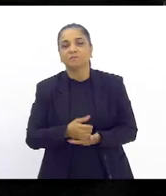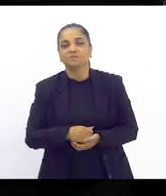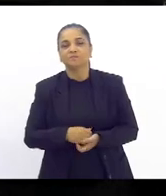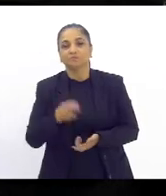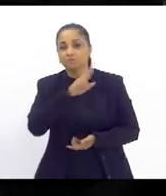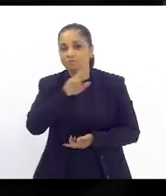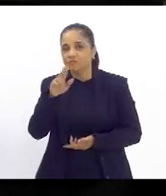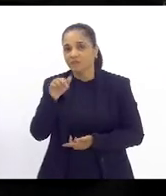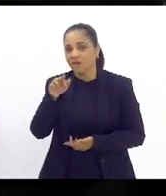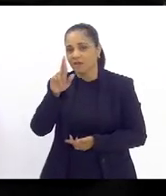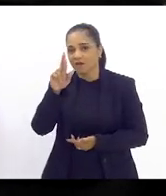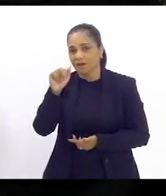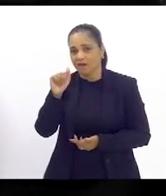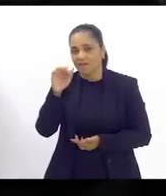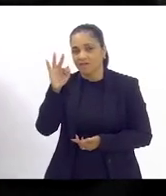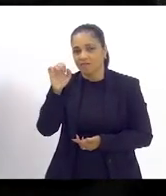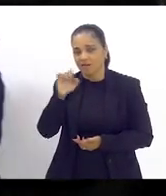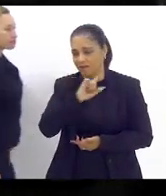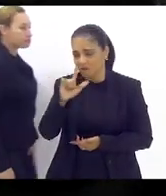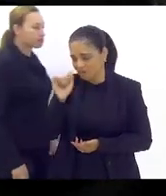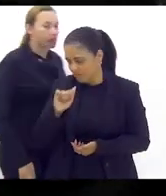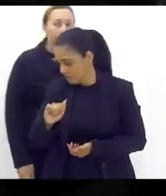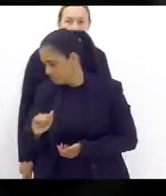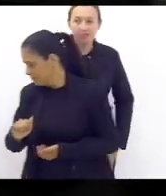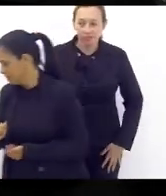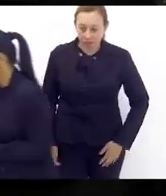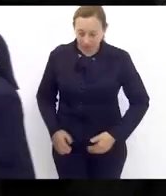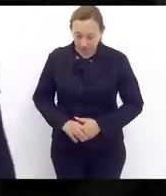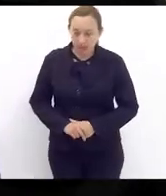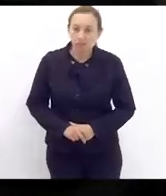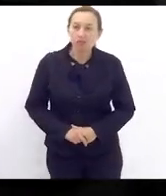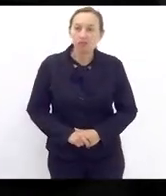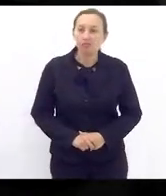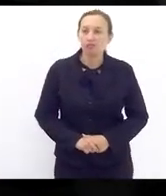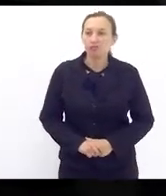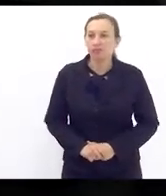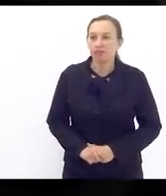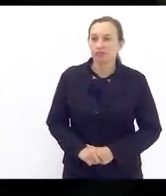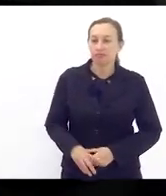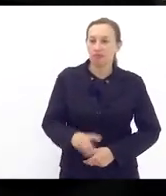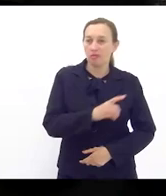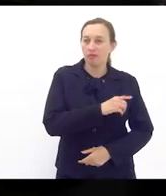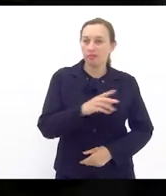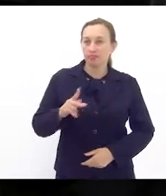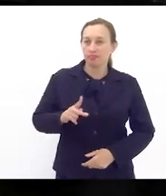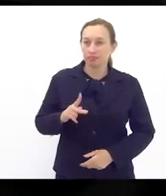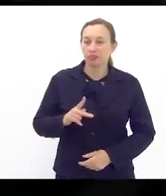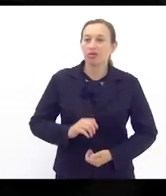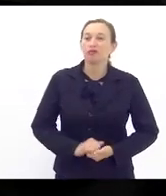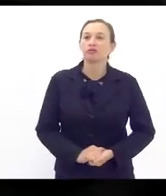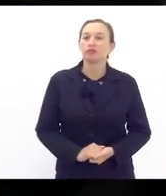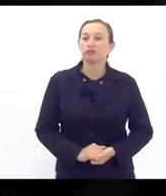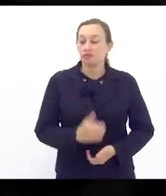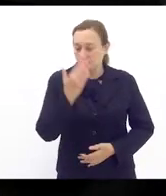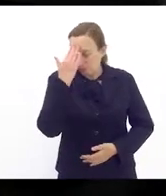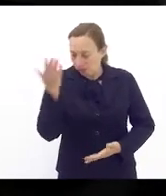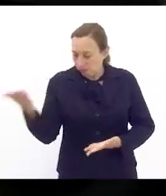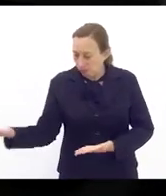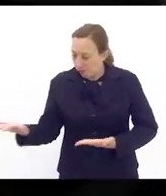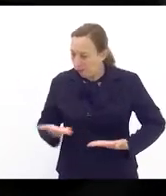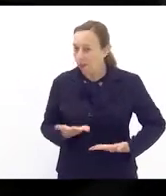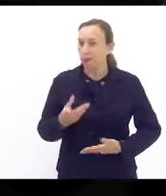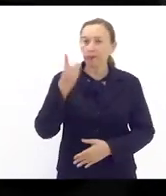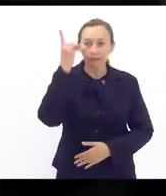meu nome é Rafaela eu sou defensora pública da coordenação de tutela coletiva da Defensoria Pública agradeço imensamente o convite do deputado